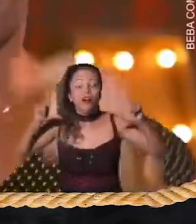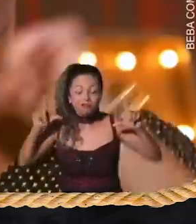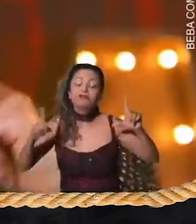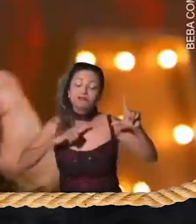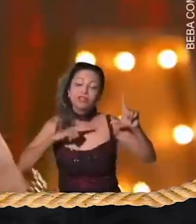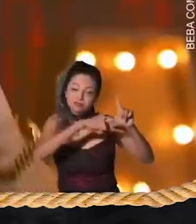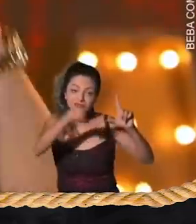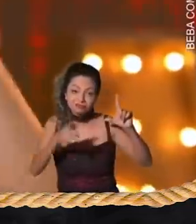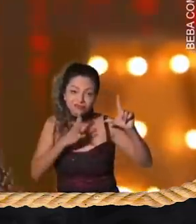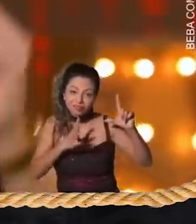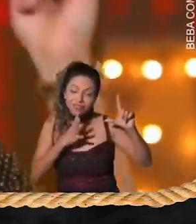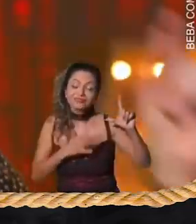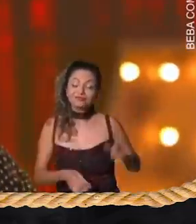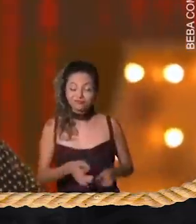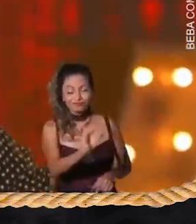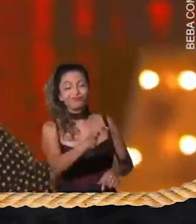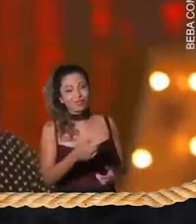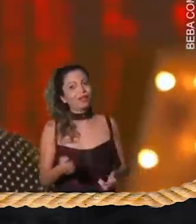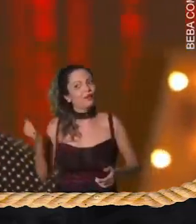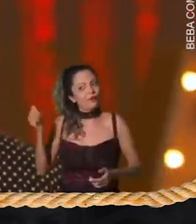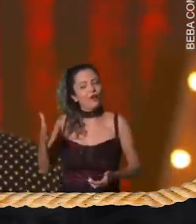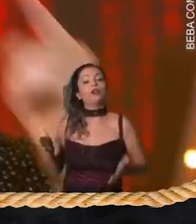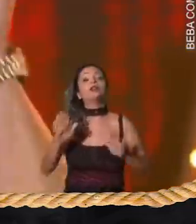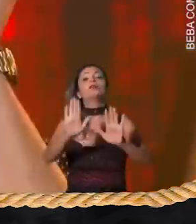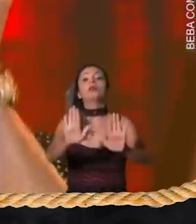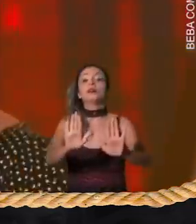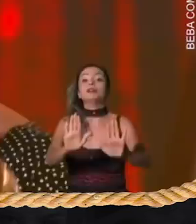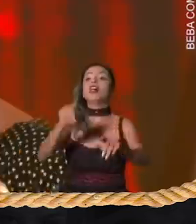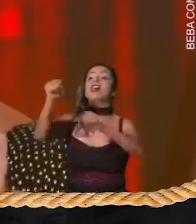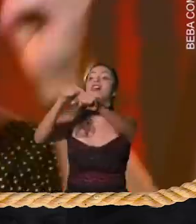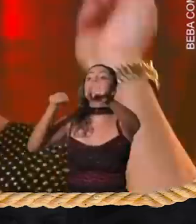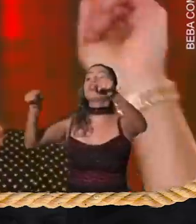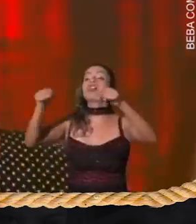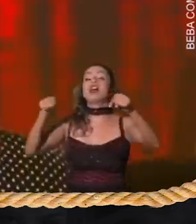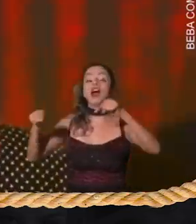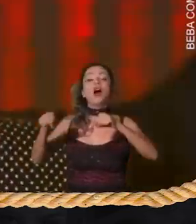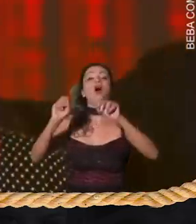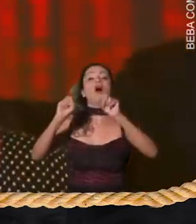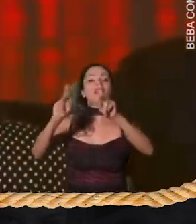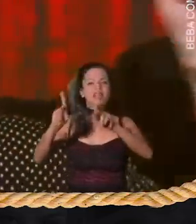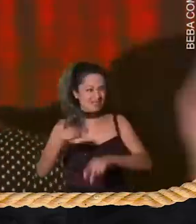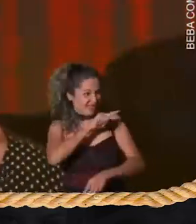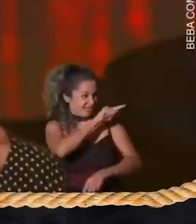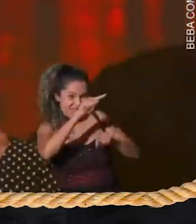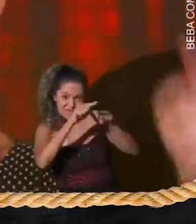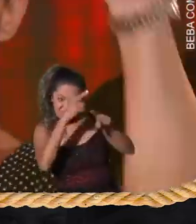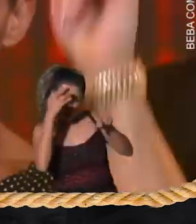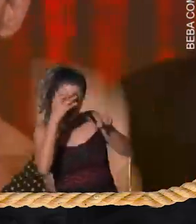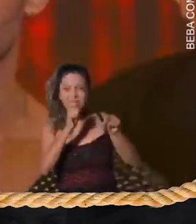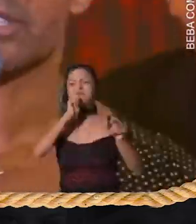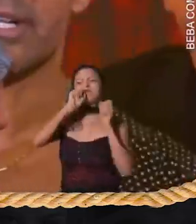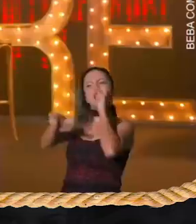seguinte, nós, foda, bicho. Nós falamos dos nossos irmãos, mas nós não deixamos outras pessoas falarem dos nossos irmãos.